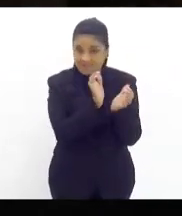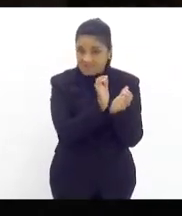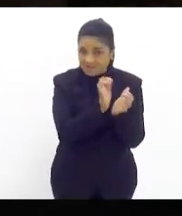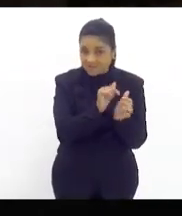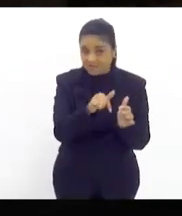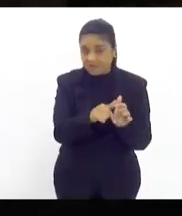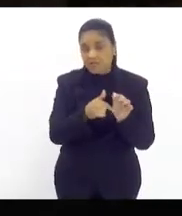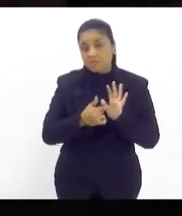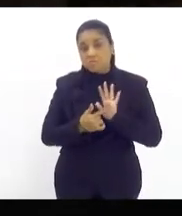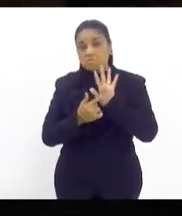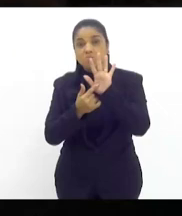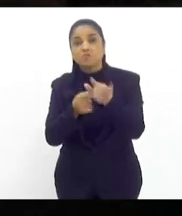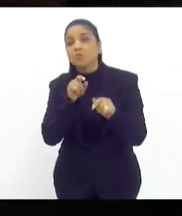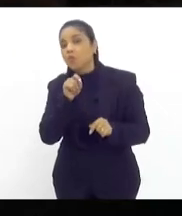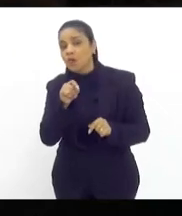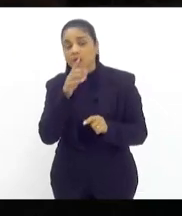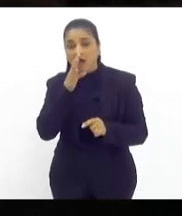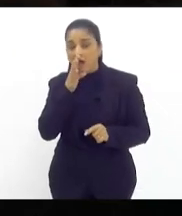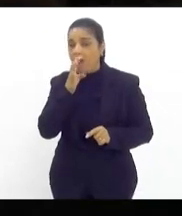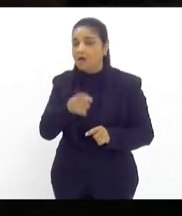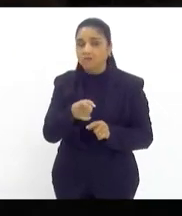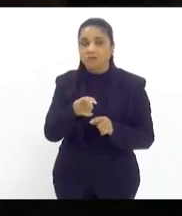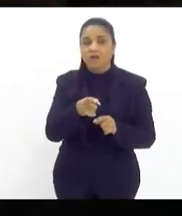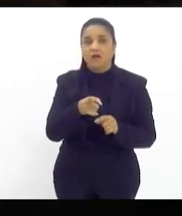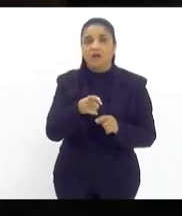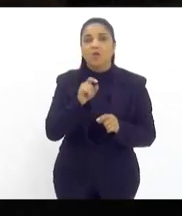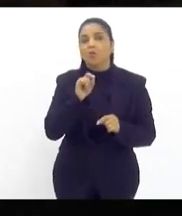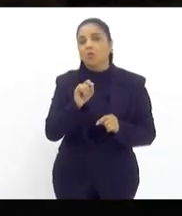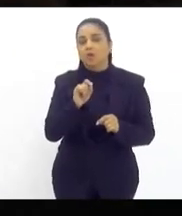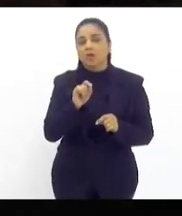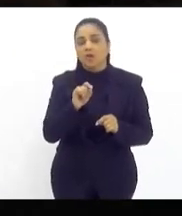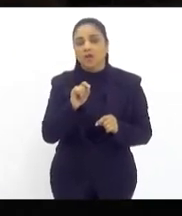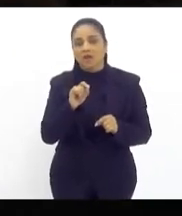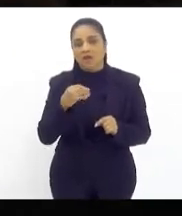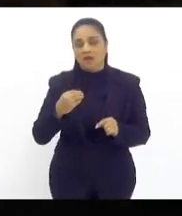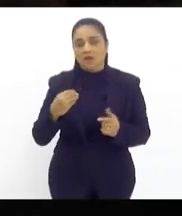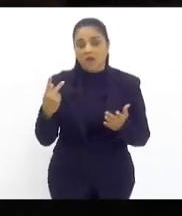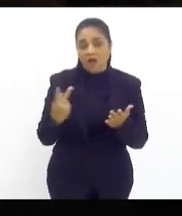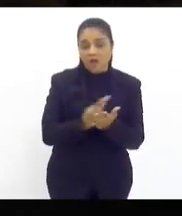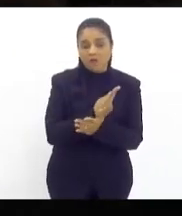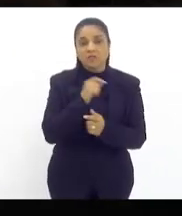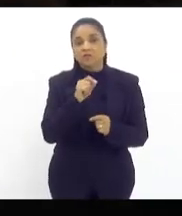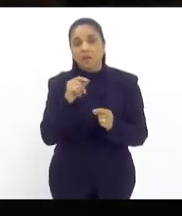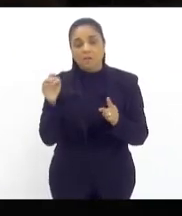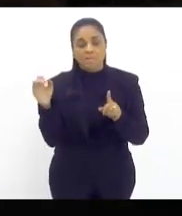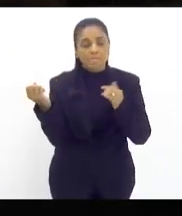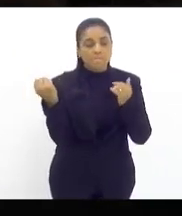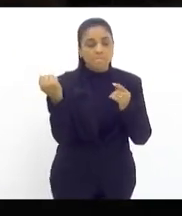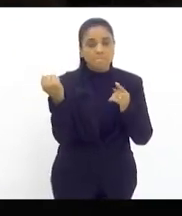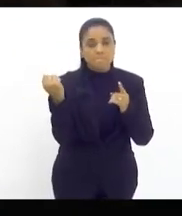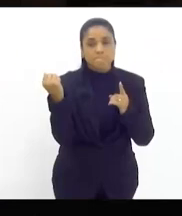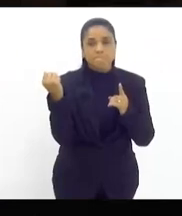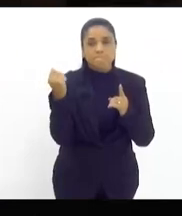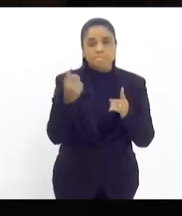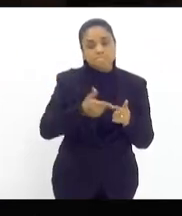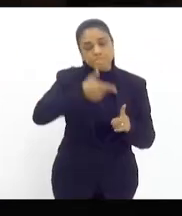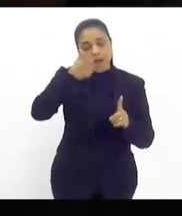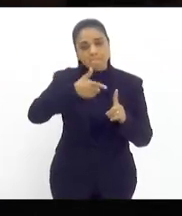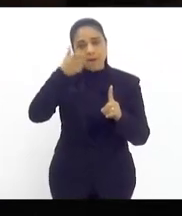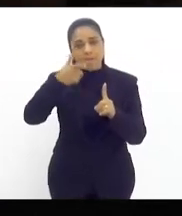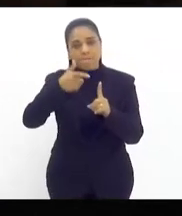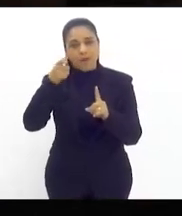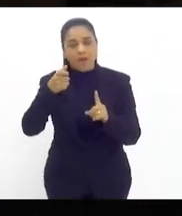denunciar a militarização da vida que acomete sim a juventude negra pobre periférica mas que também é